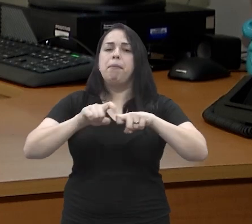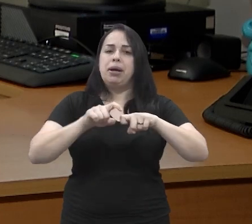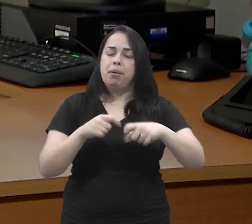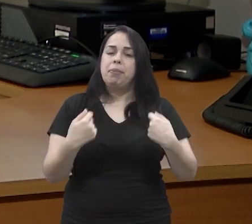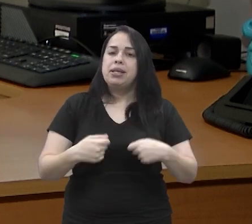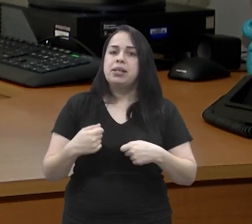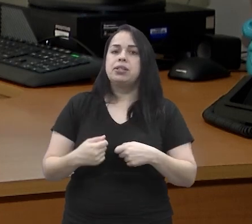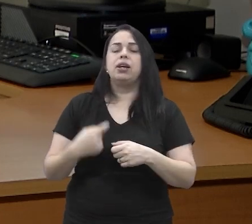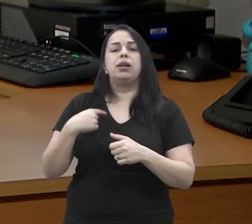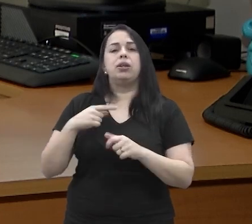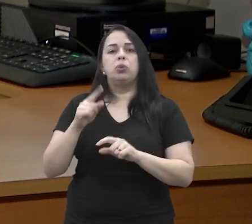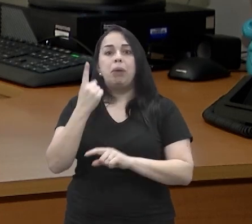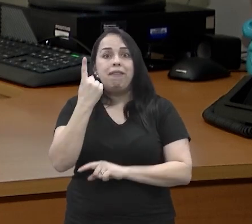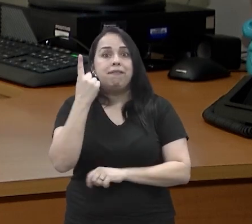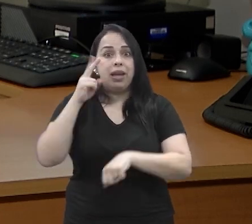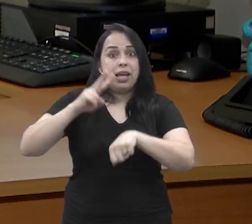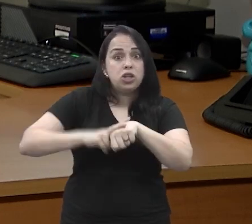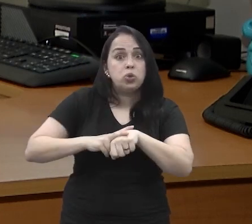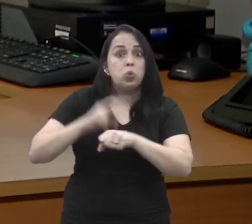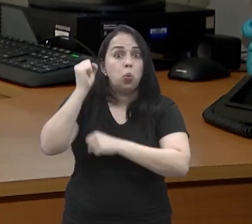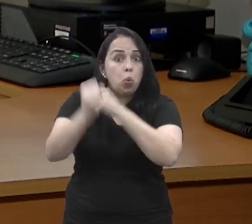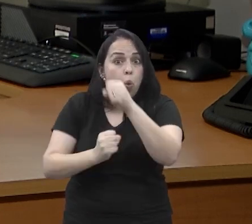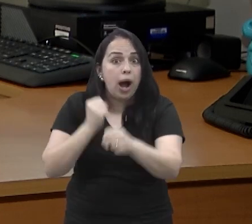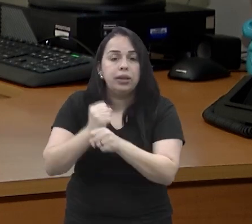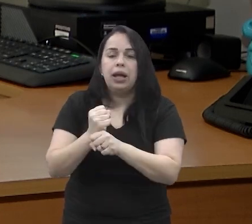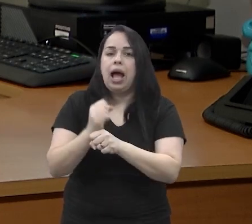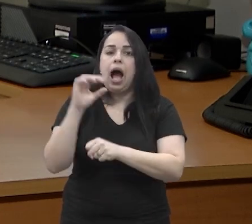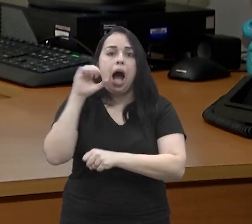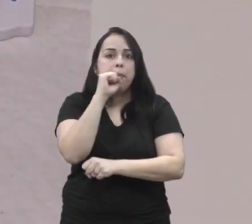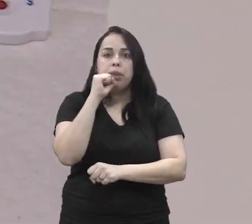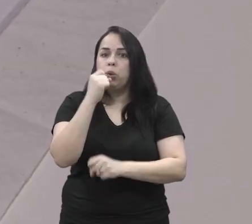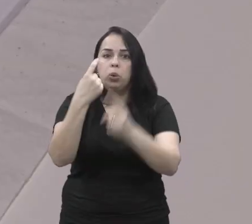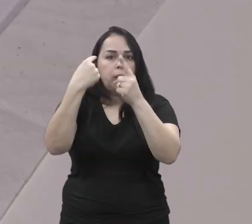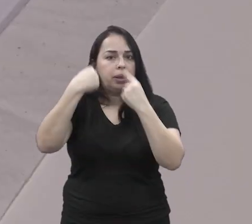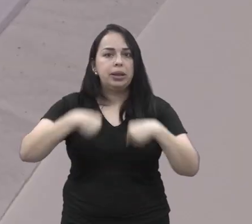sexualmente ativas, orienta-se que elas façam testes pelo menos uma vez por